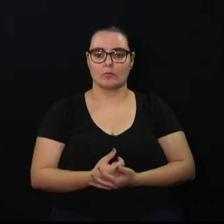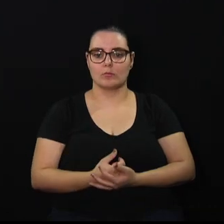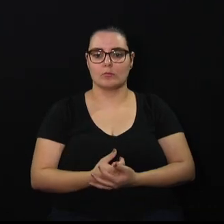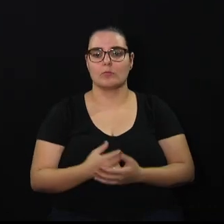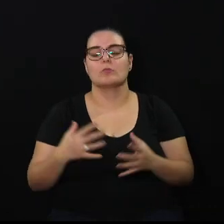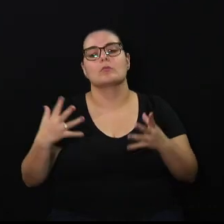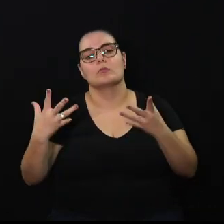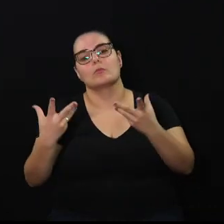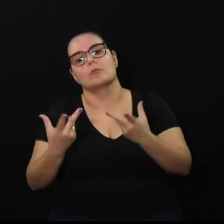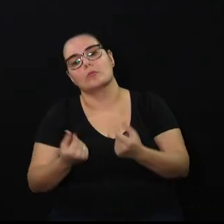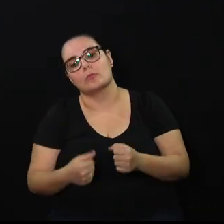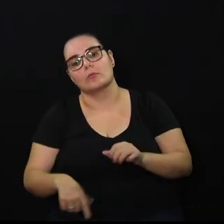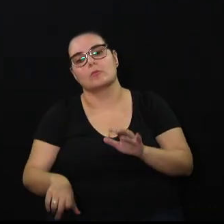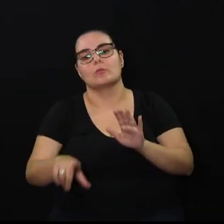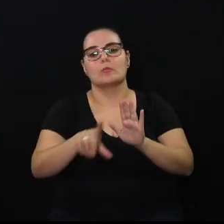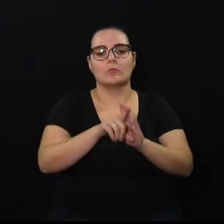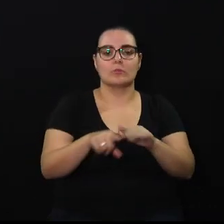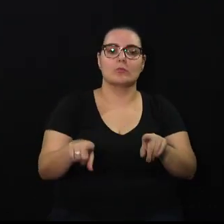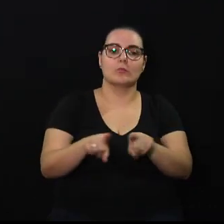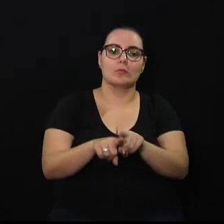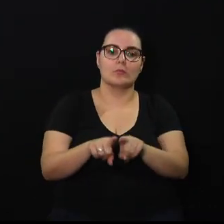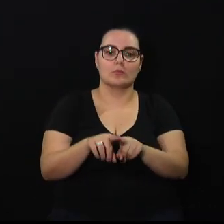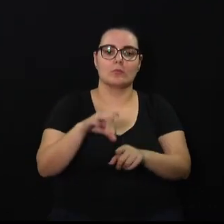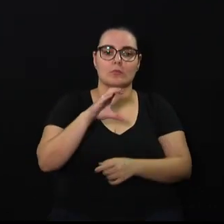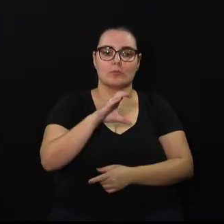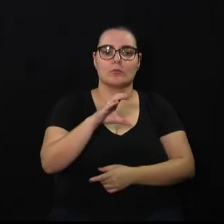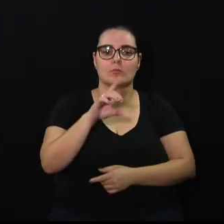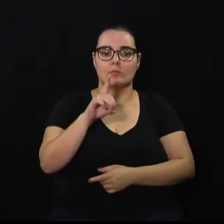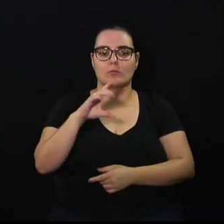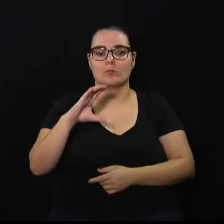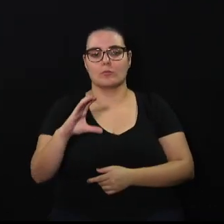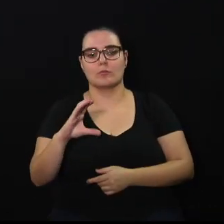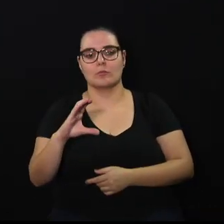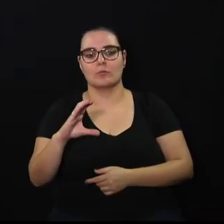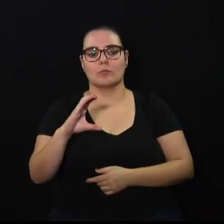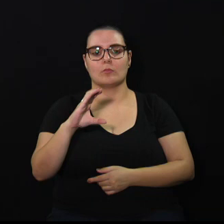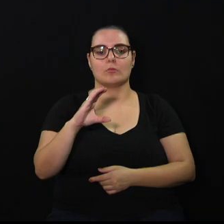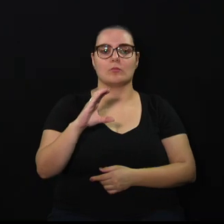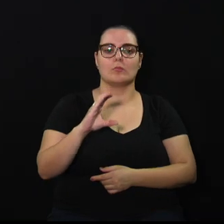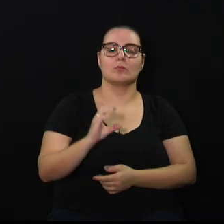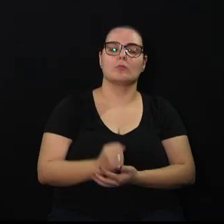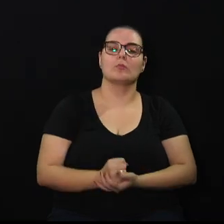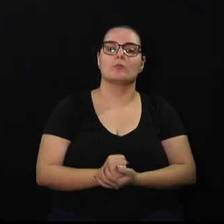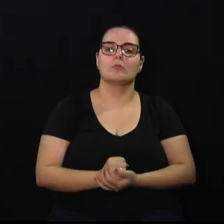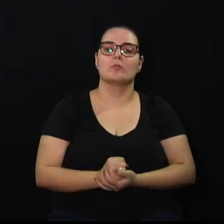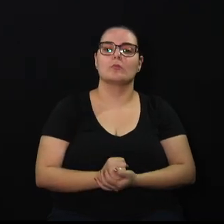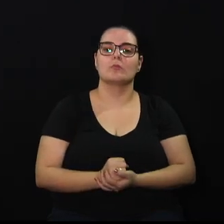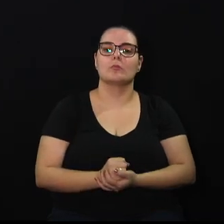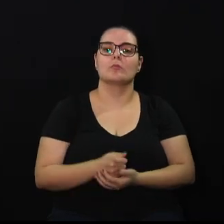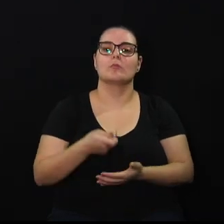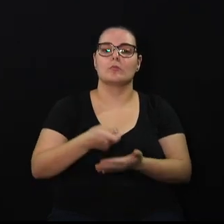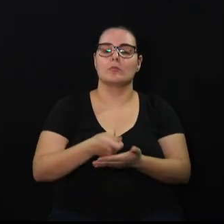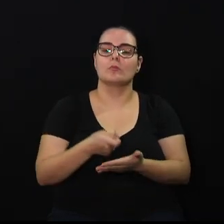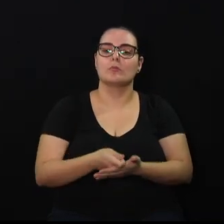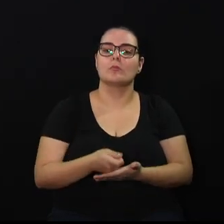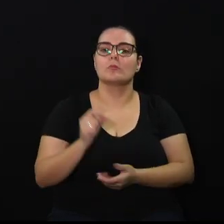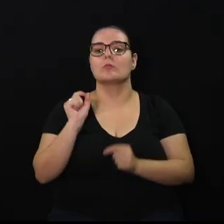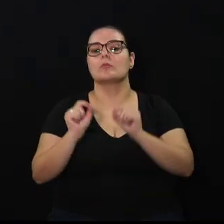todas essas legislações nós temos também o código de defesa do consumidor que vai garantir a